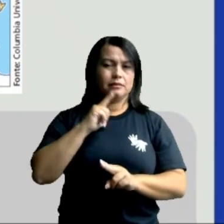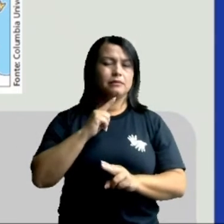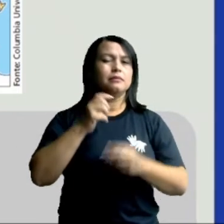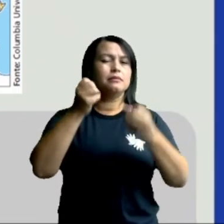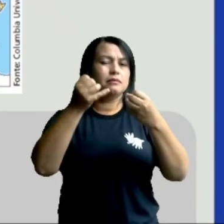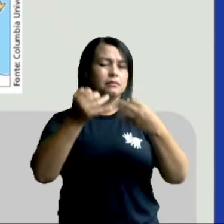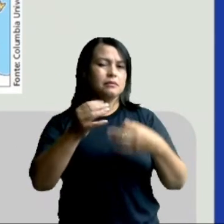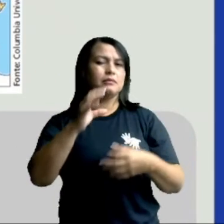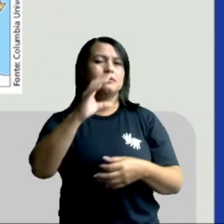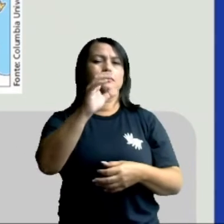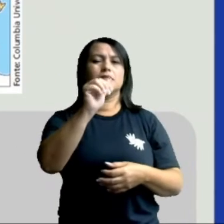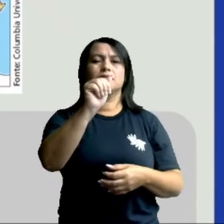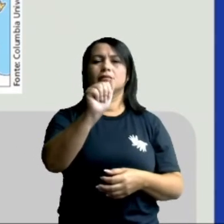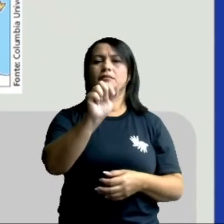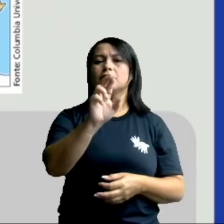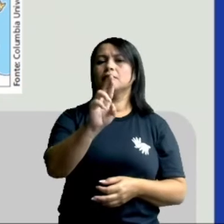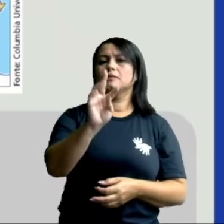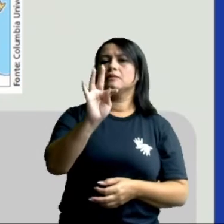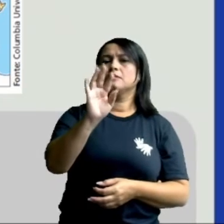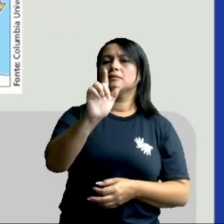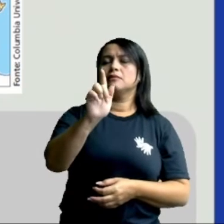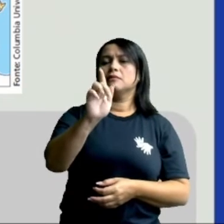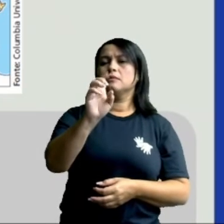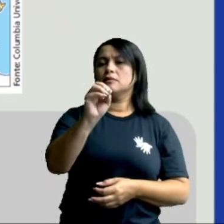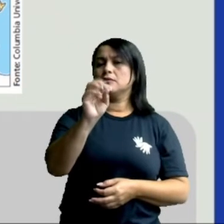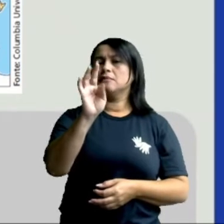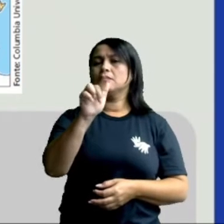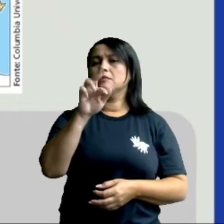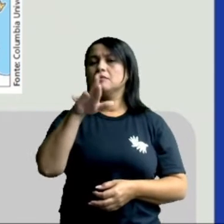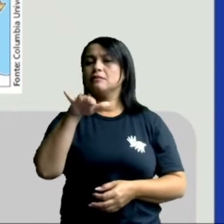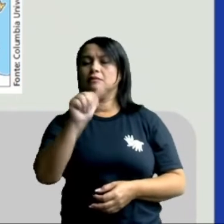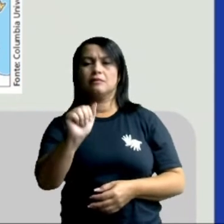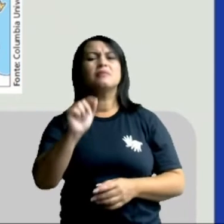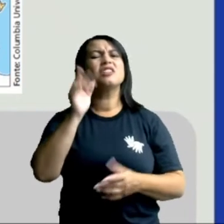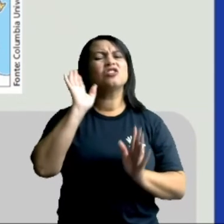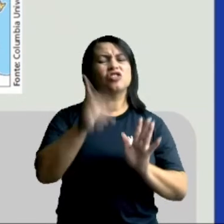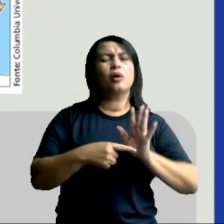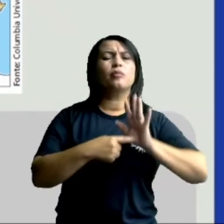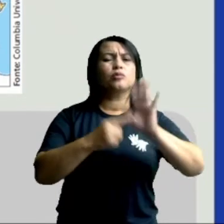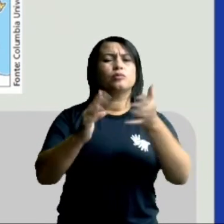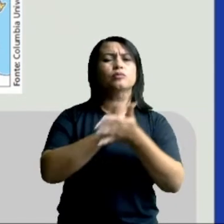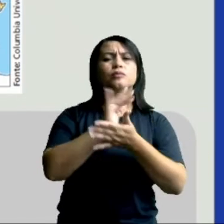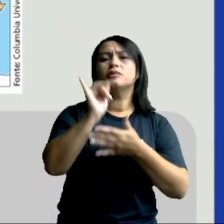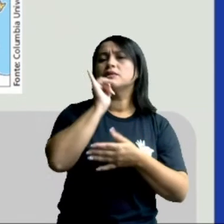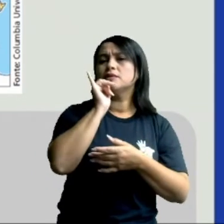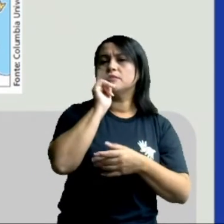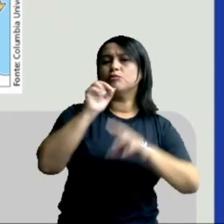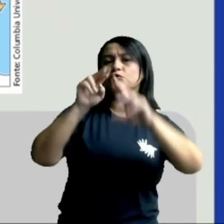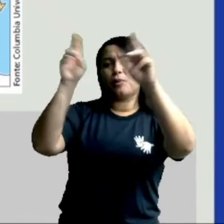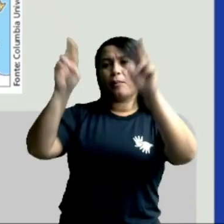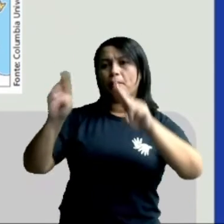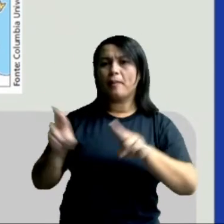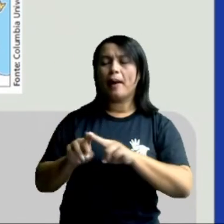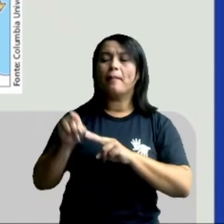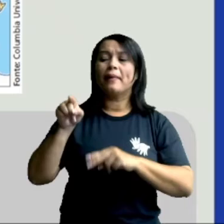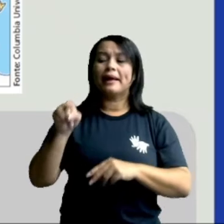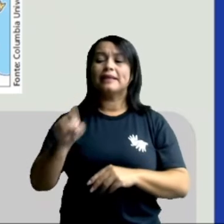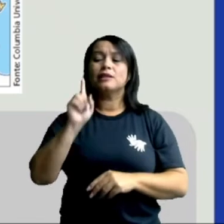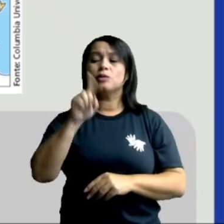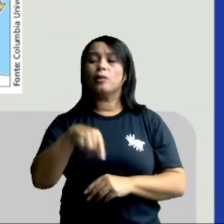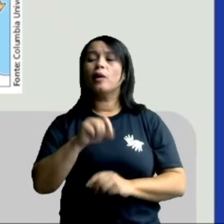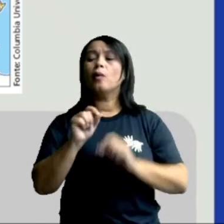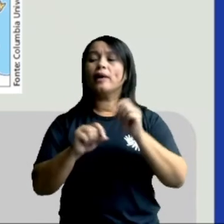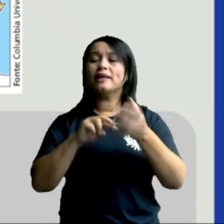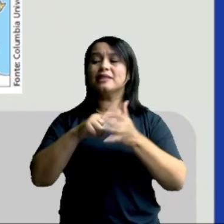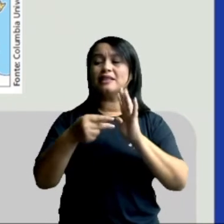de cartografia e lá na aula de cartografia a professora mostrou alguns exemplos de mapa e esse é um mapa que a gente chama de